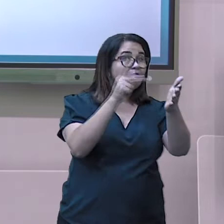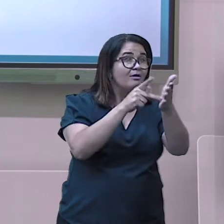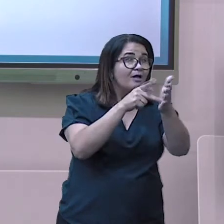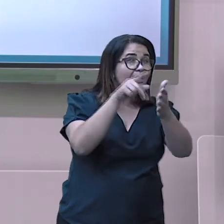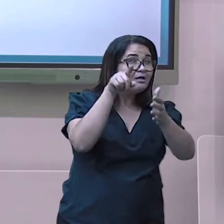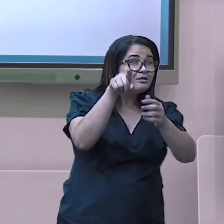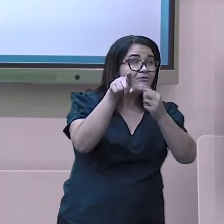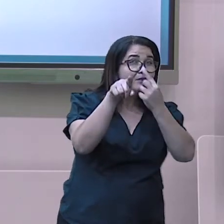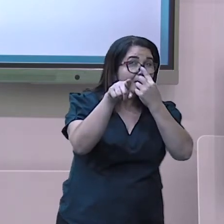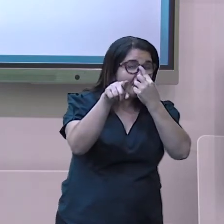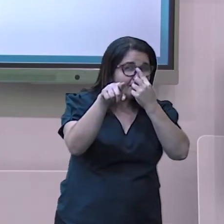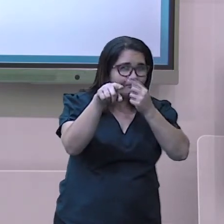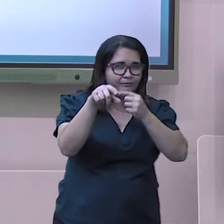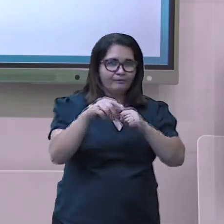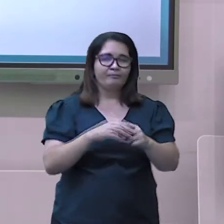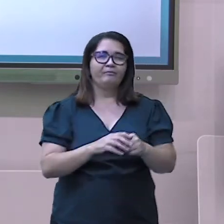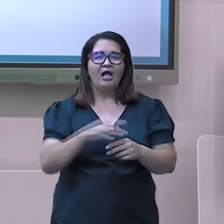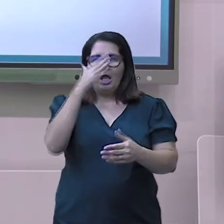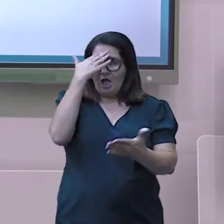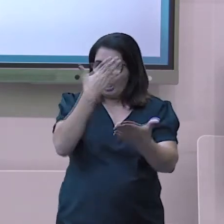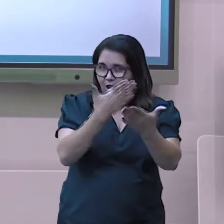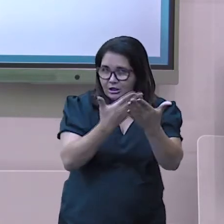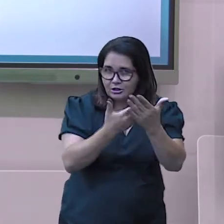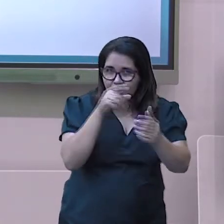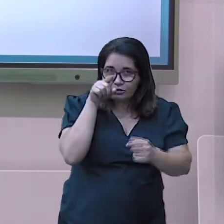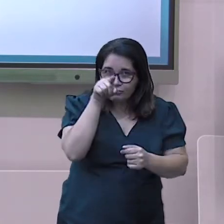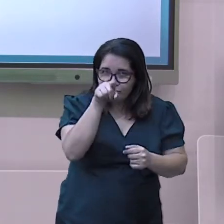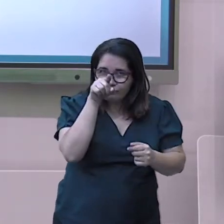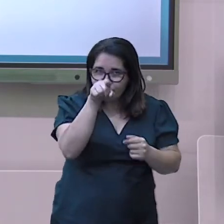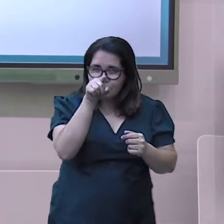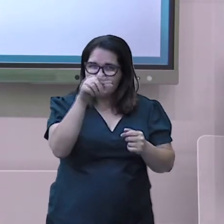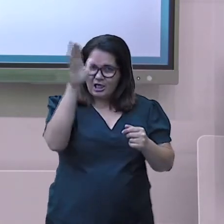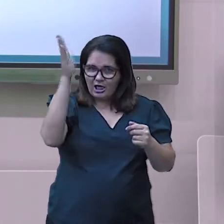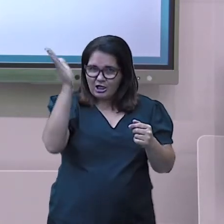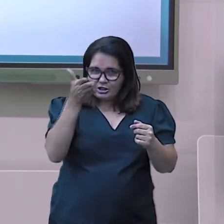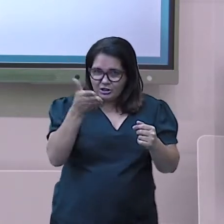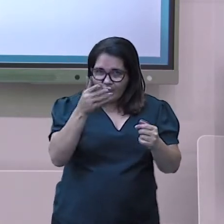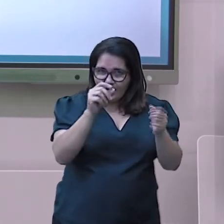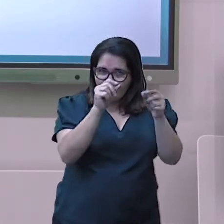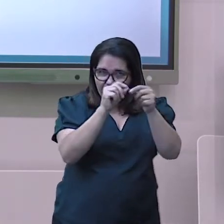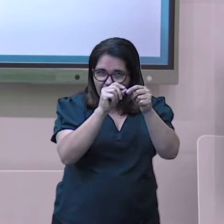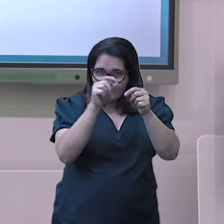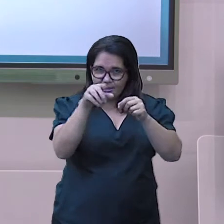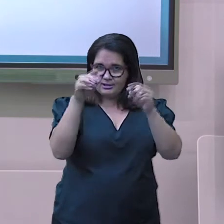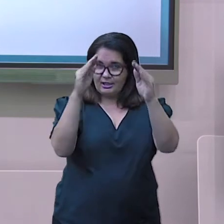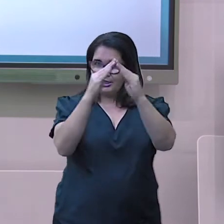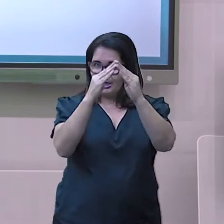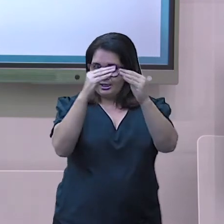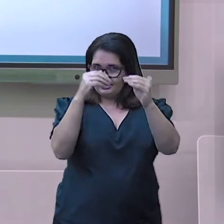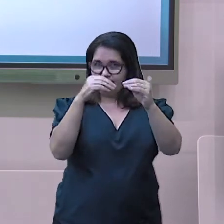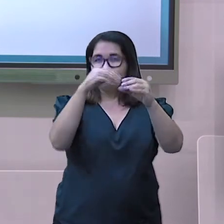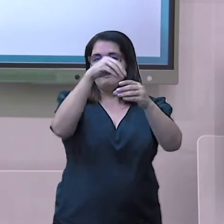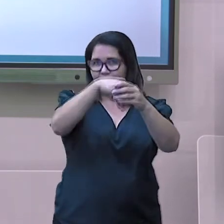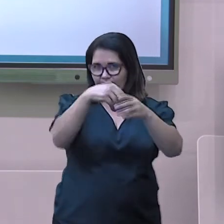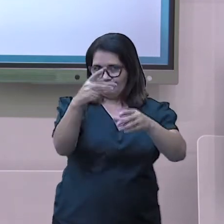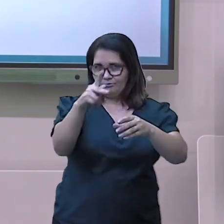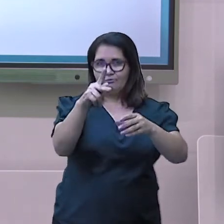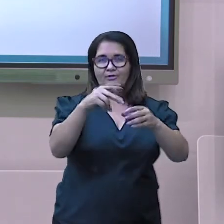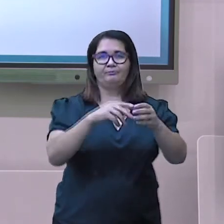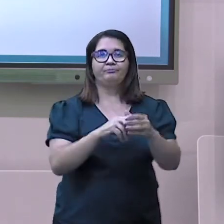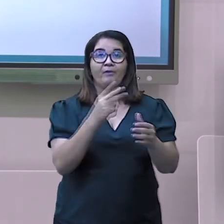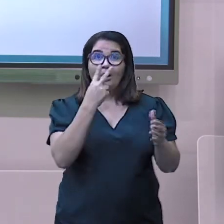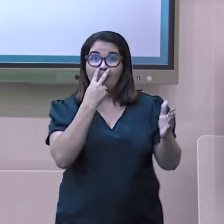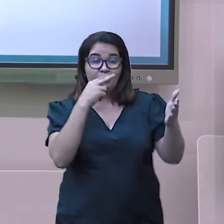que na sua casa, em algum momento, você faz isso aqui. Então, o que aconteceu aqui? Foi ligado, né?